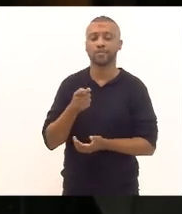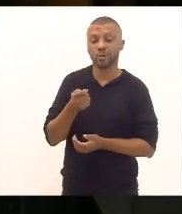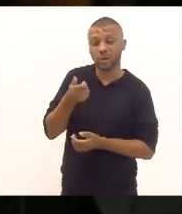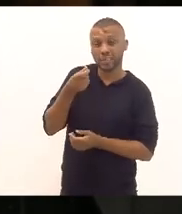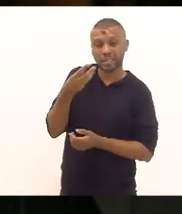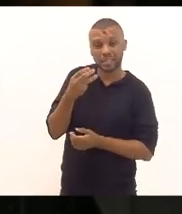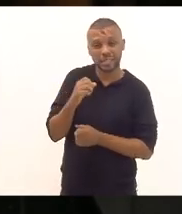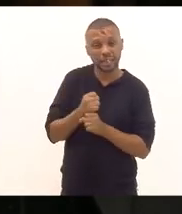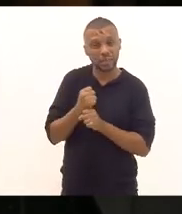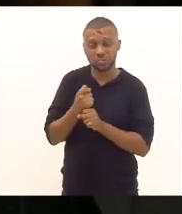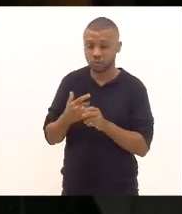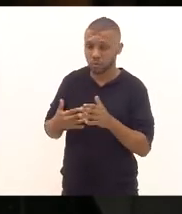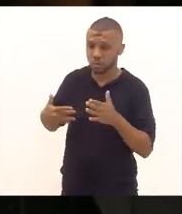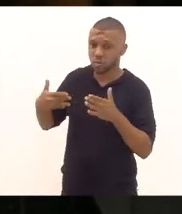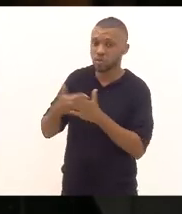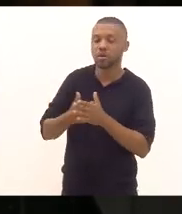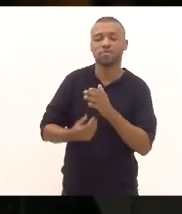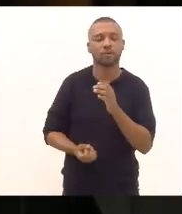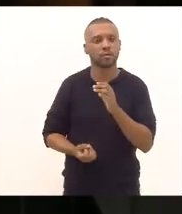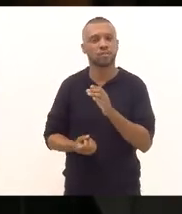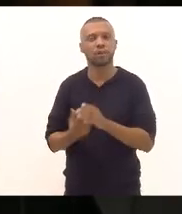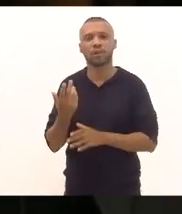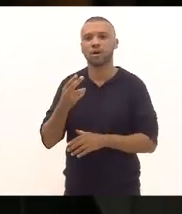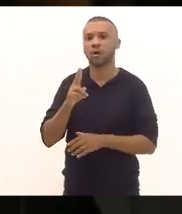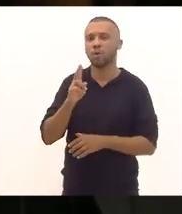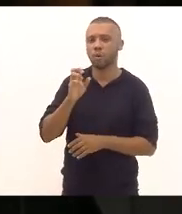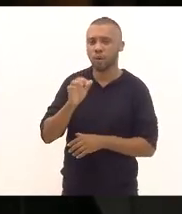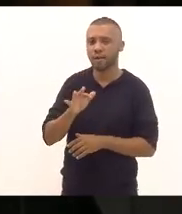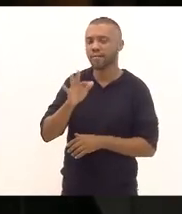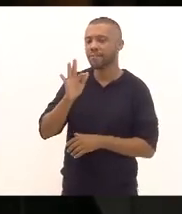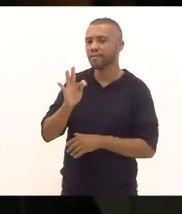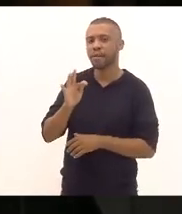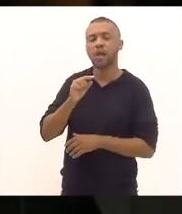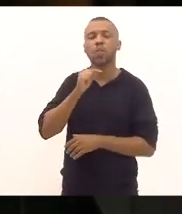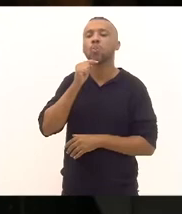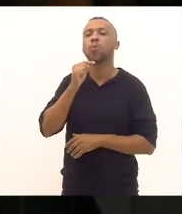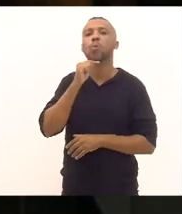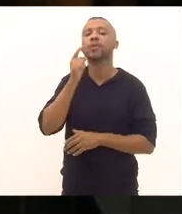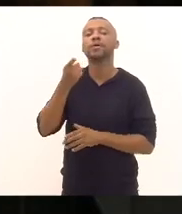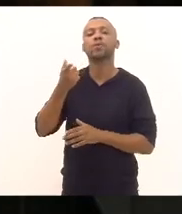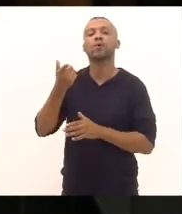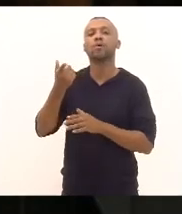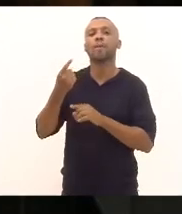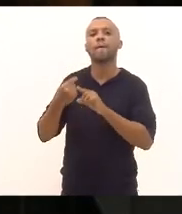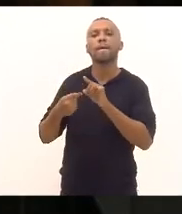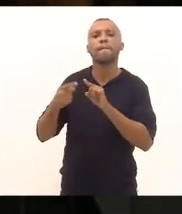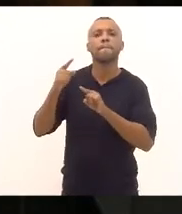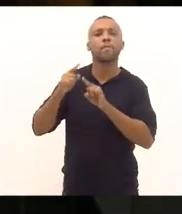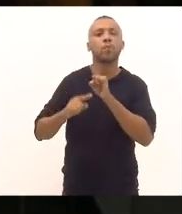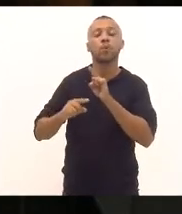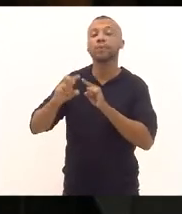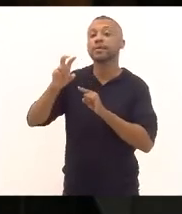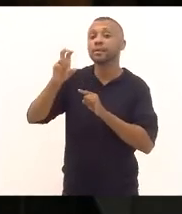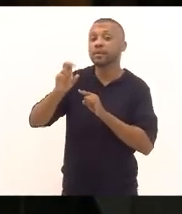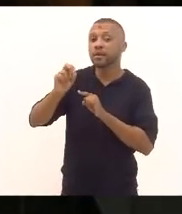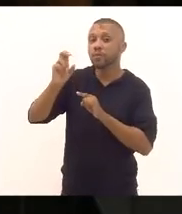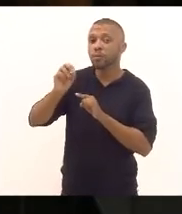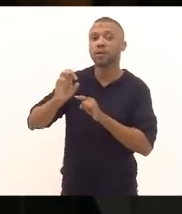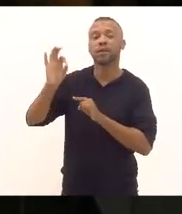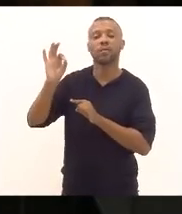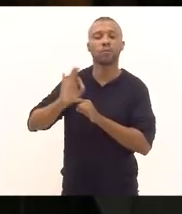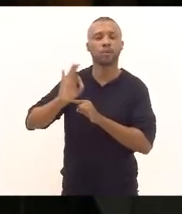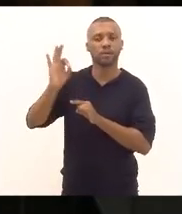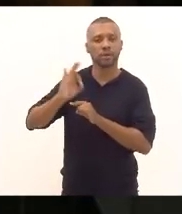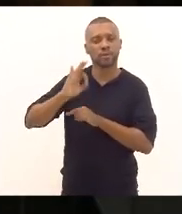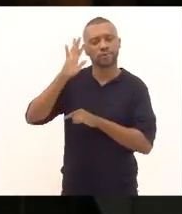30 anos depois de sua Fundação a wi-fi não chegou a ultrapassar cinquenta por cento da